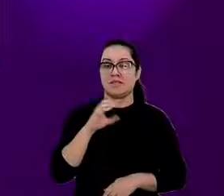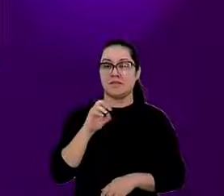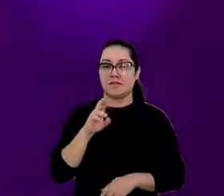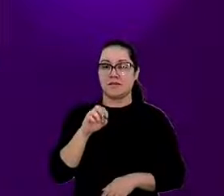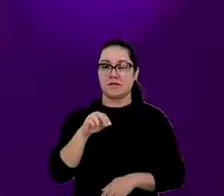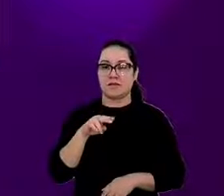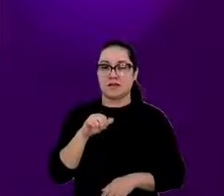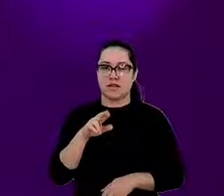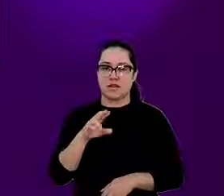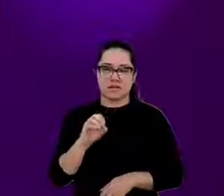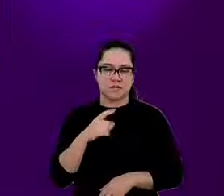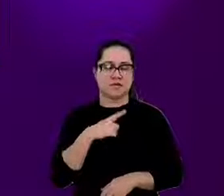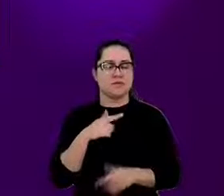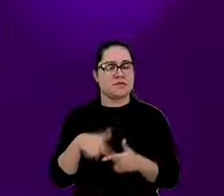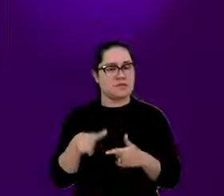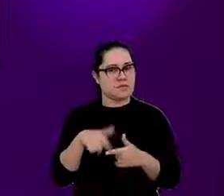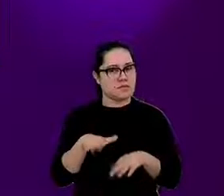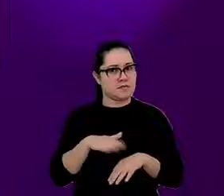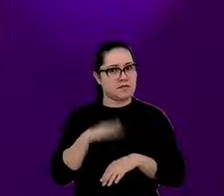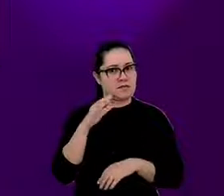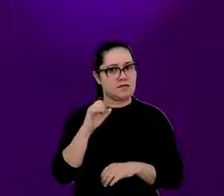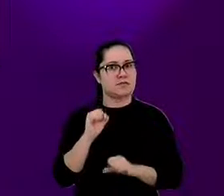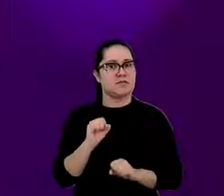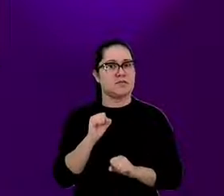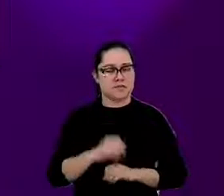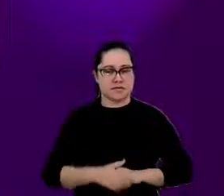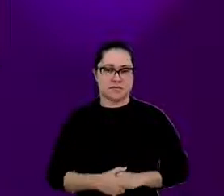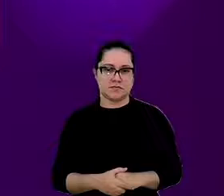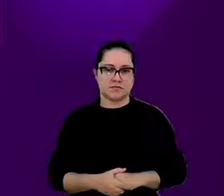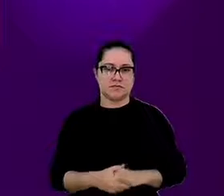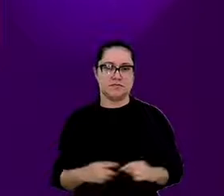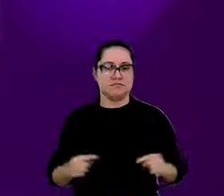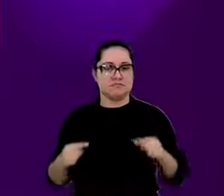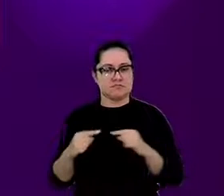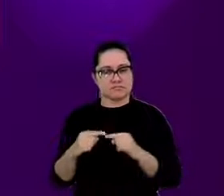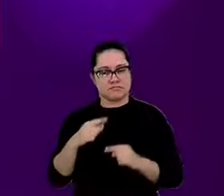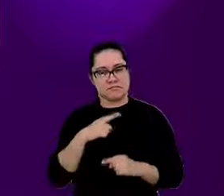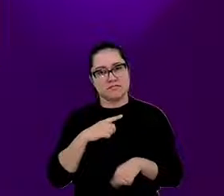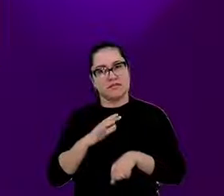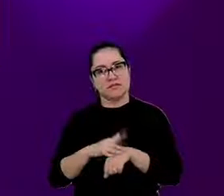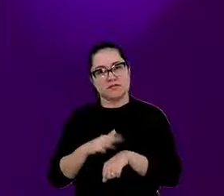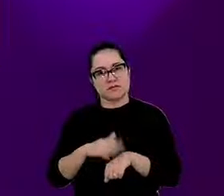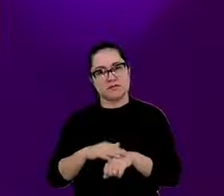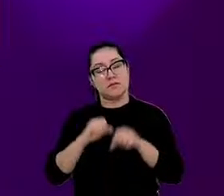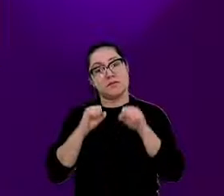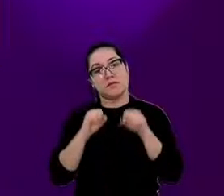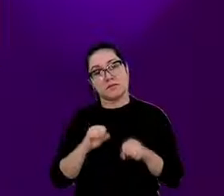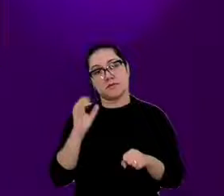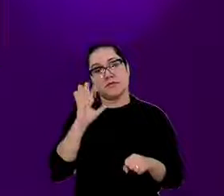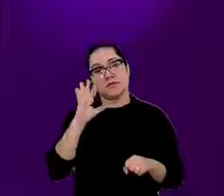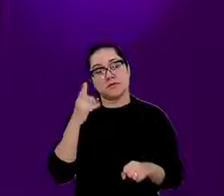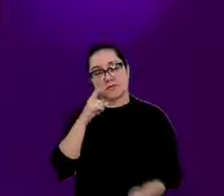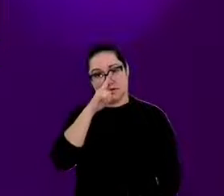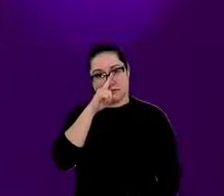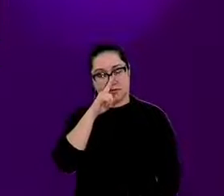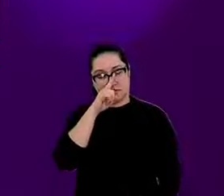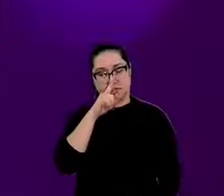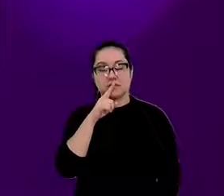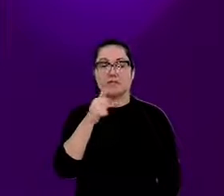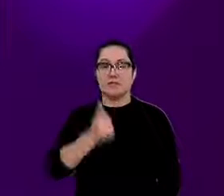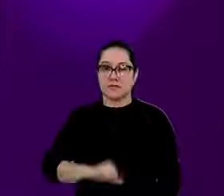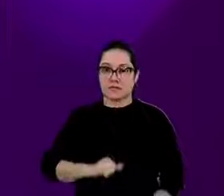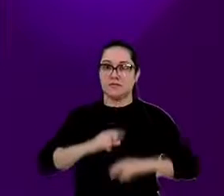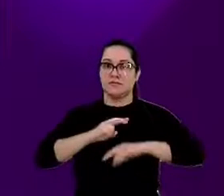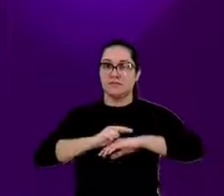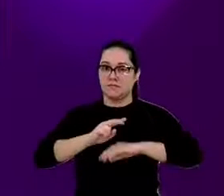estarem experimentando algum sintoma relacionado à doença e que possam ter um risco maior de ter evento crítico.